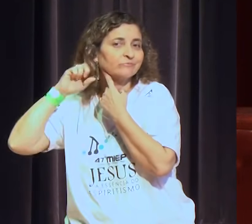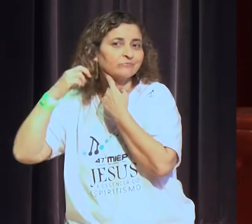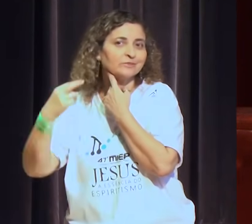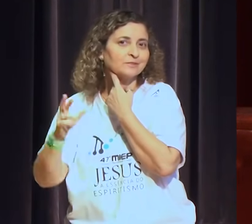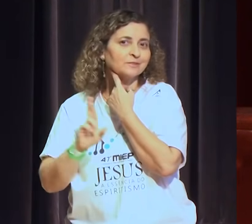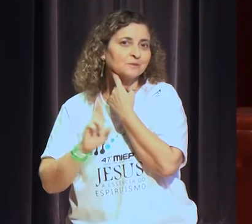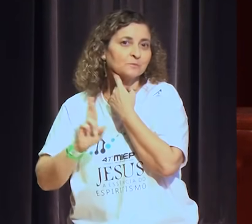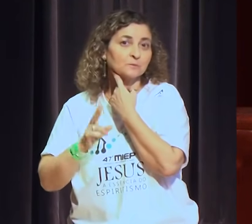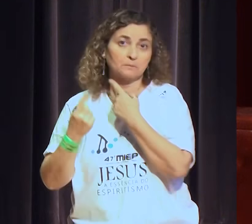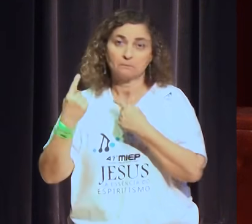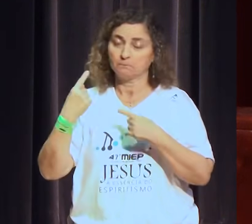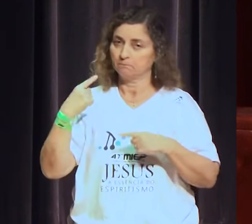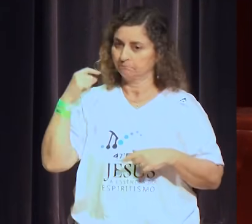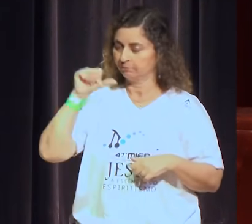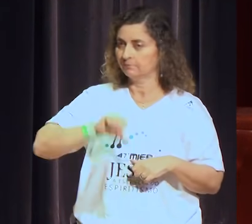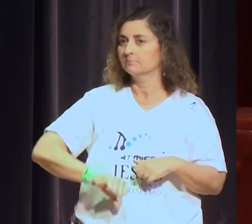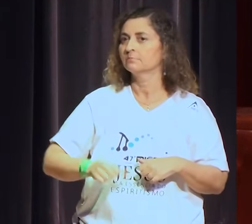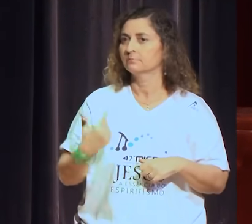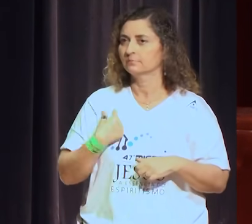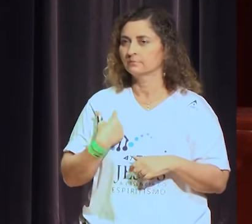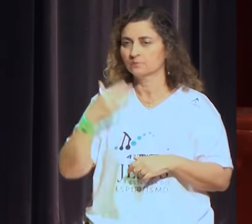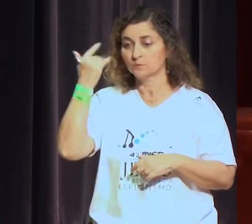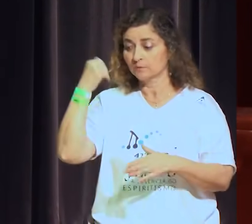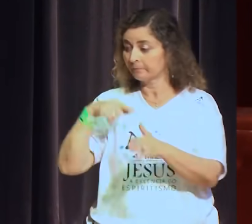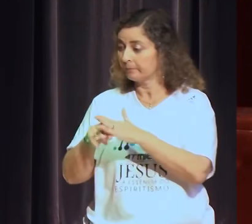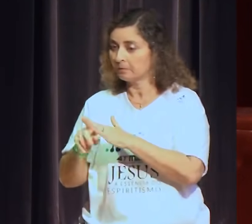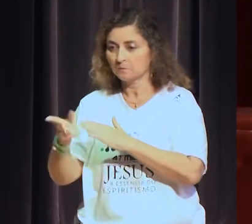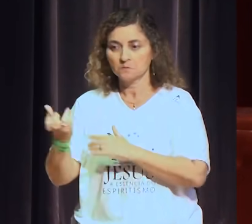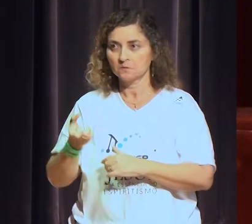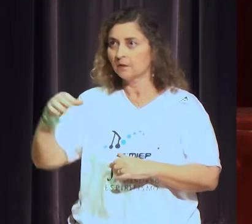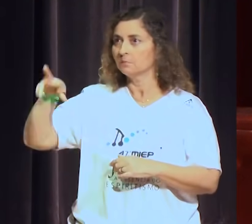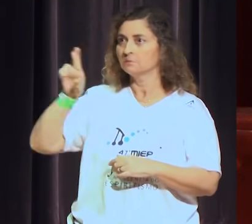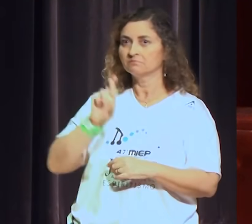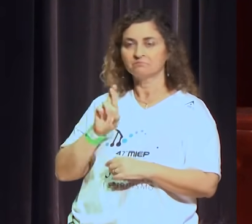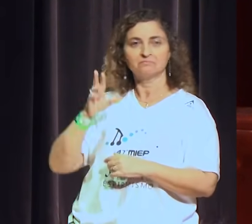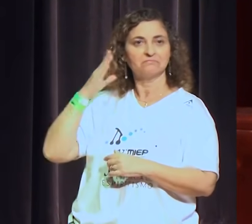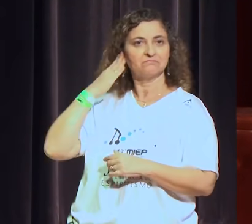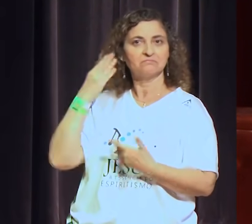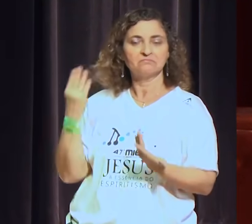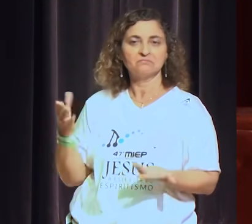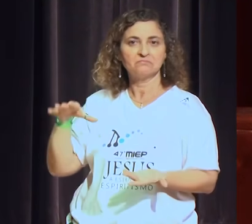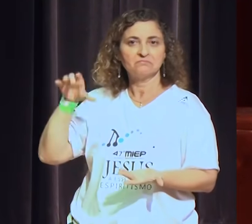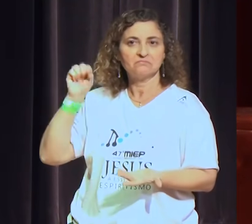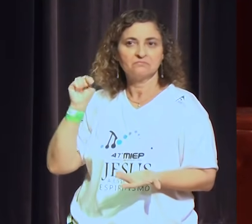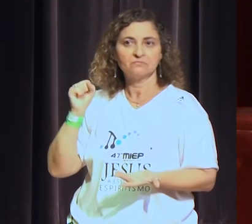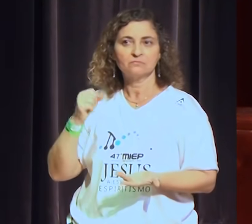ou melhor, não sabia escutar a resposta, o que é pior,